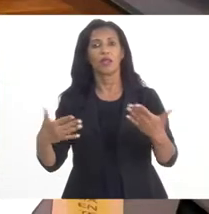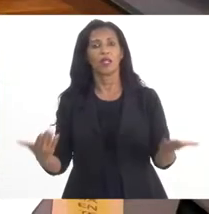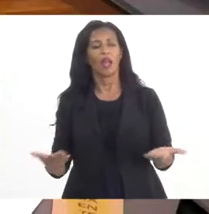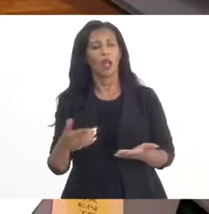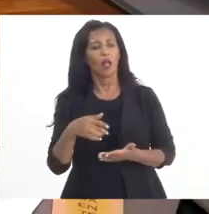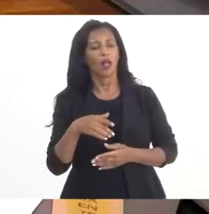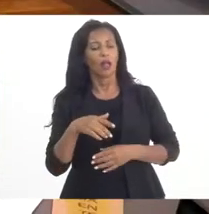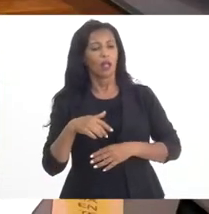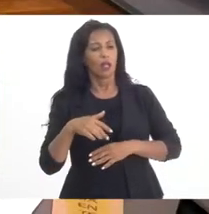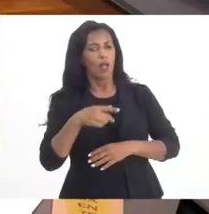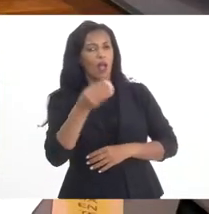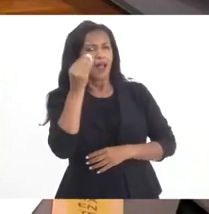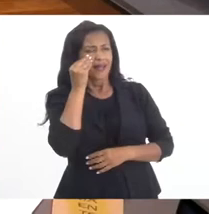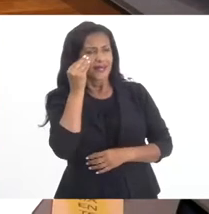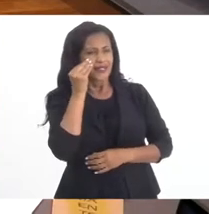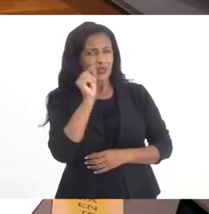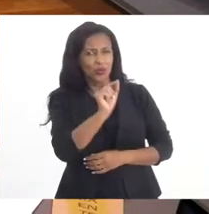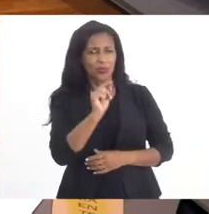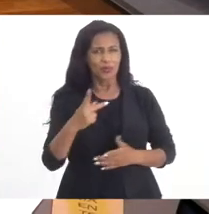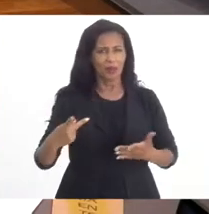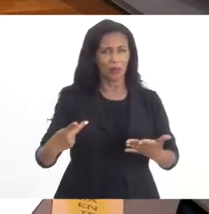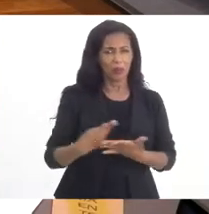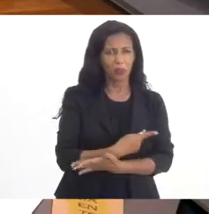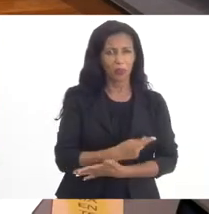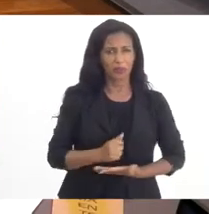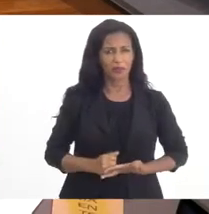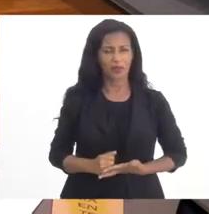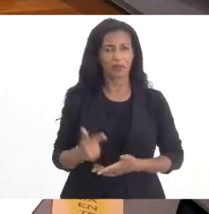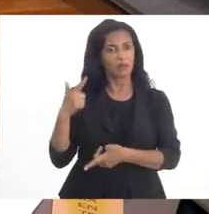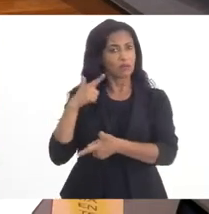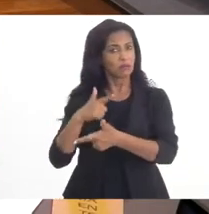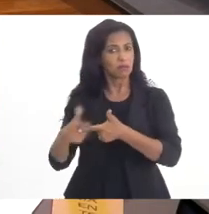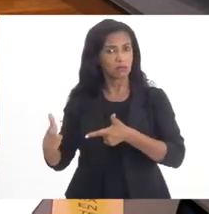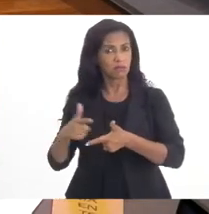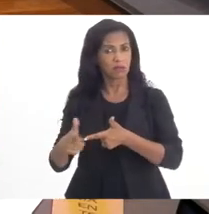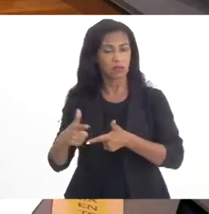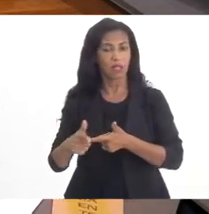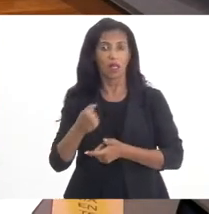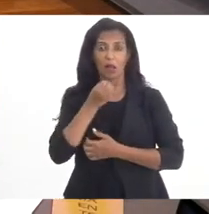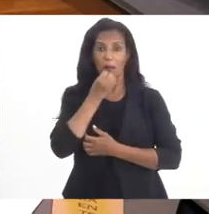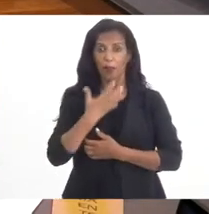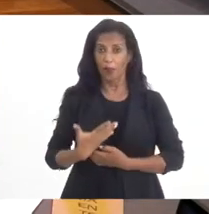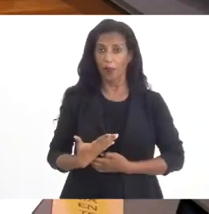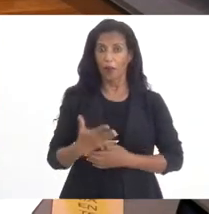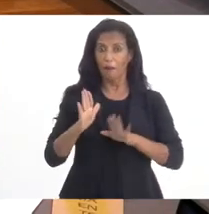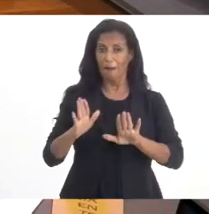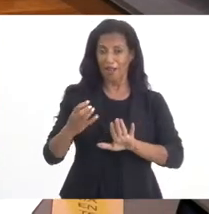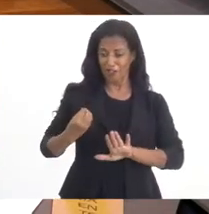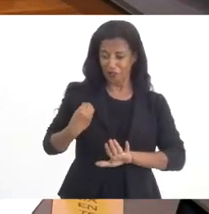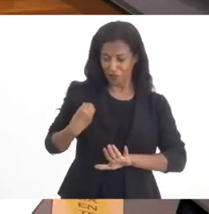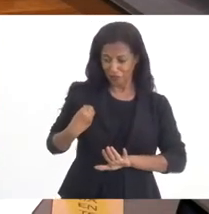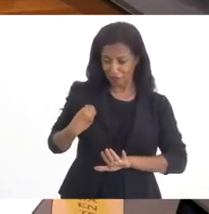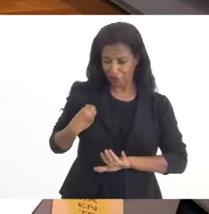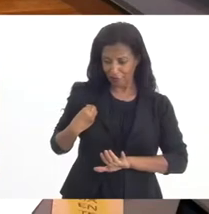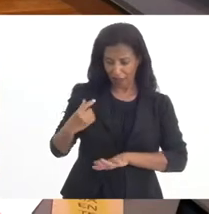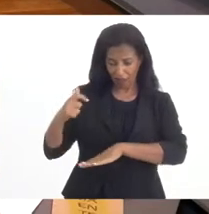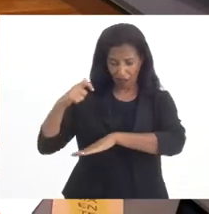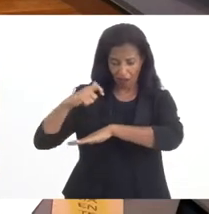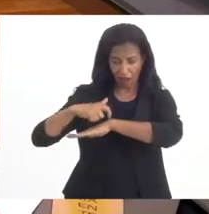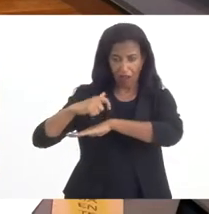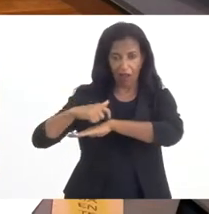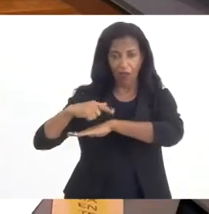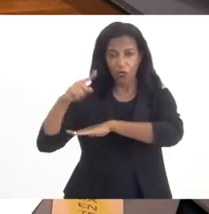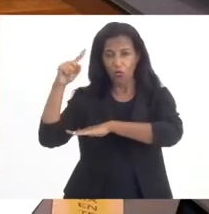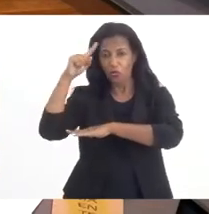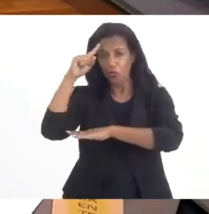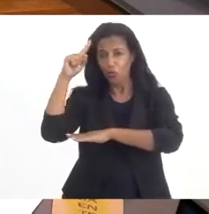Oeste e assistir o que está acontecendo é uma situação, é muito bom. Mas viver o que nós estamos vivendo no dia